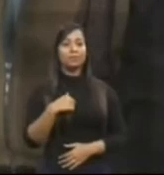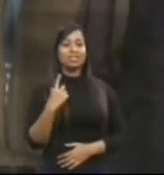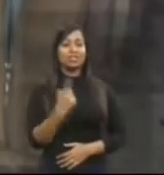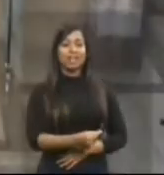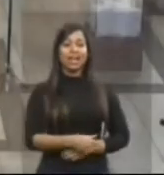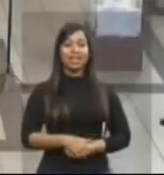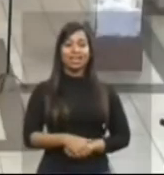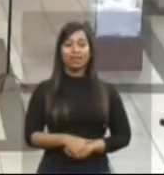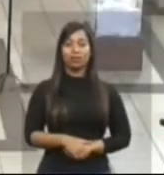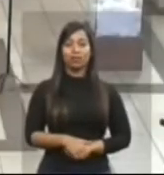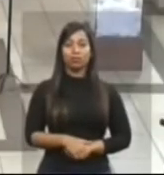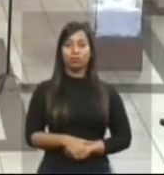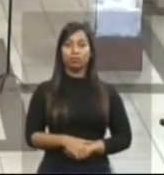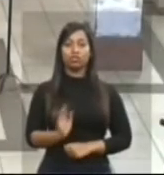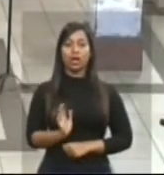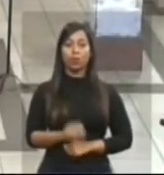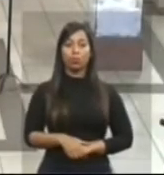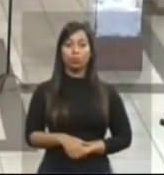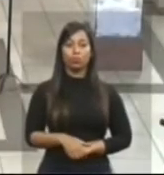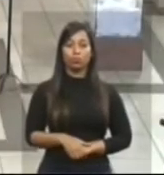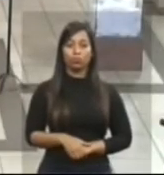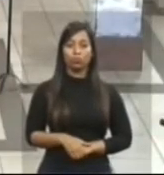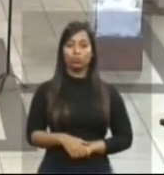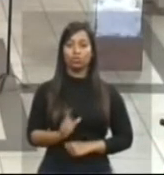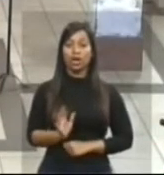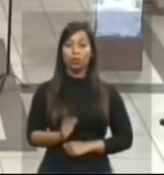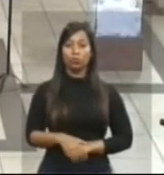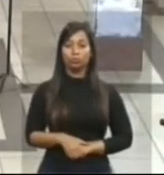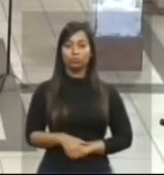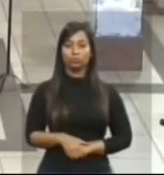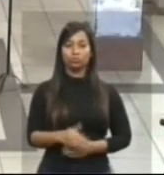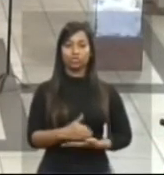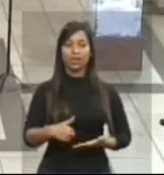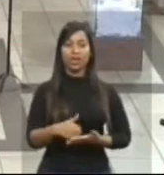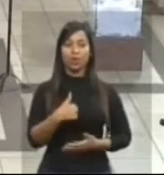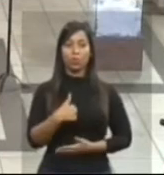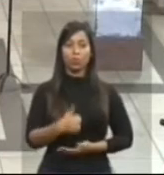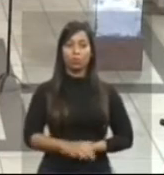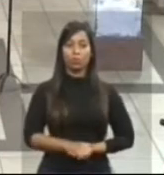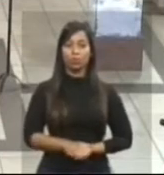Graças a Deus.